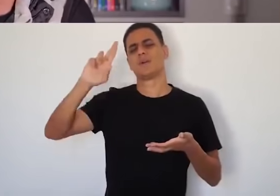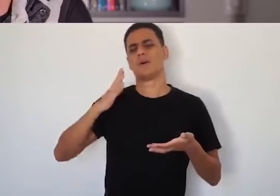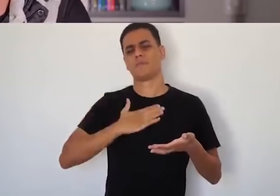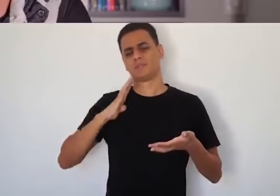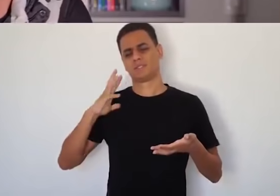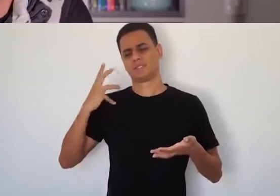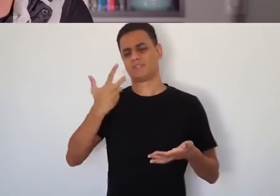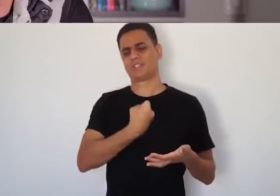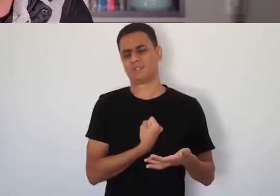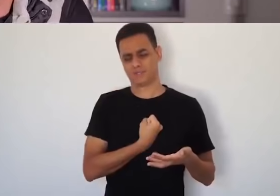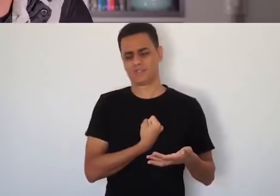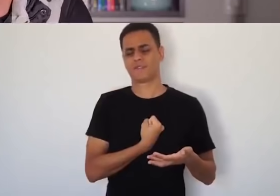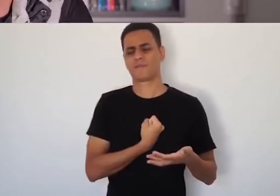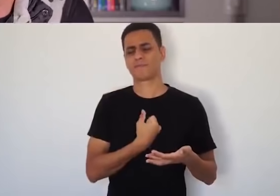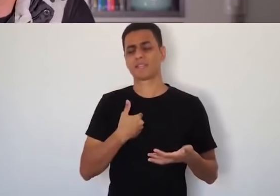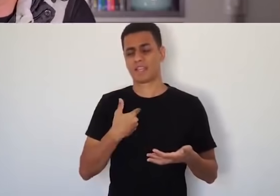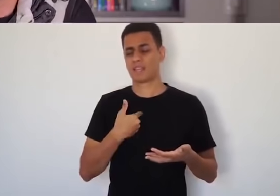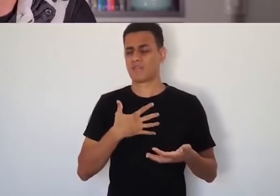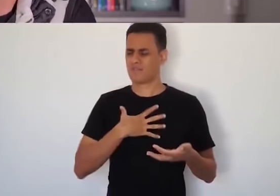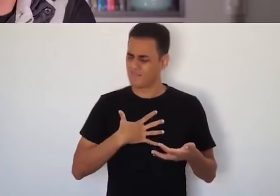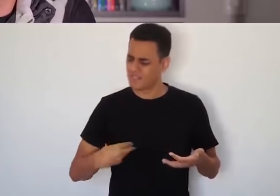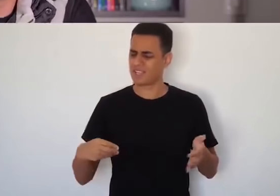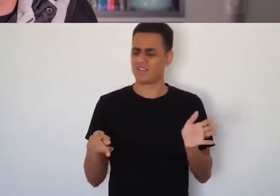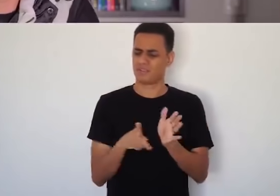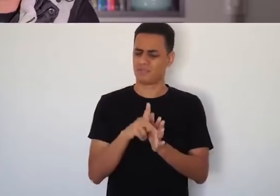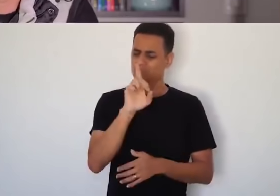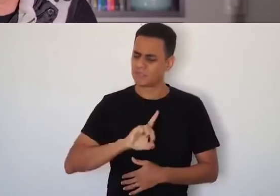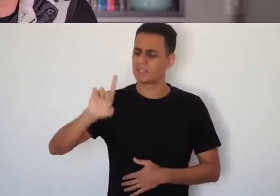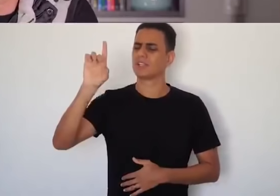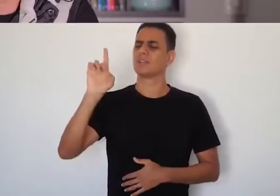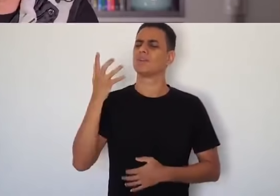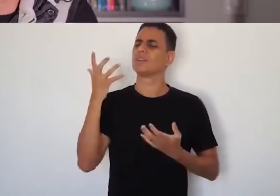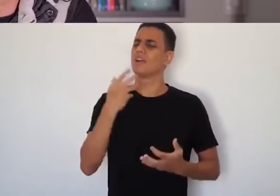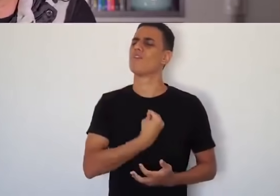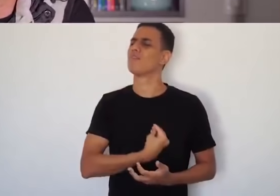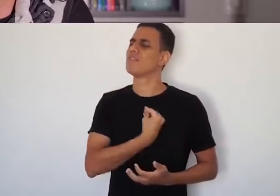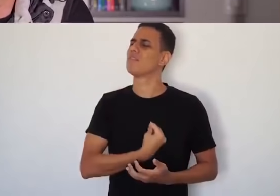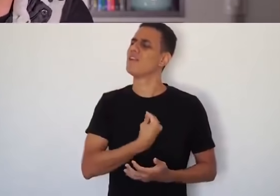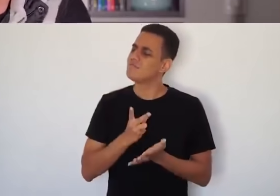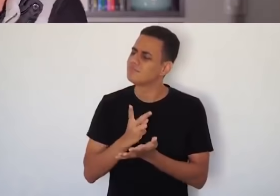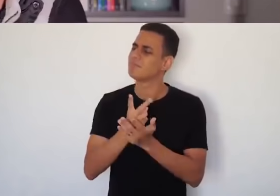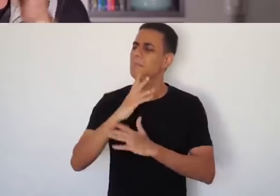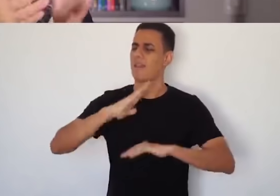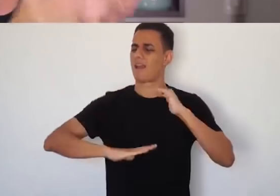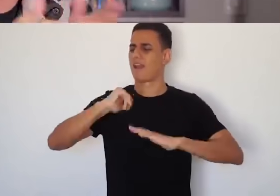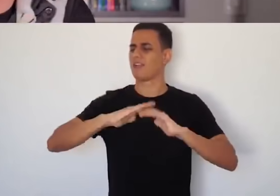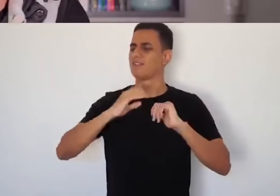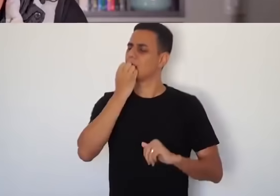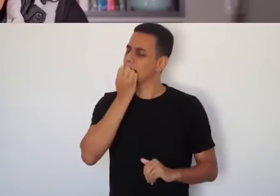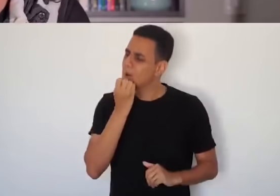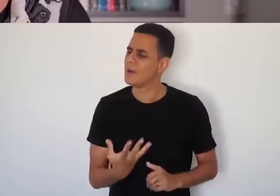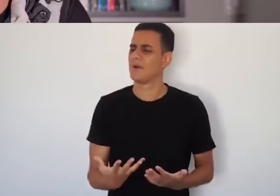nossos pecados. Quantas vezes, Senhor, a nossa vida, a nossa atitude, nossas escolhas, elas não refletiram a